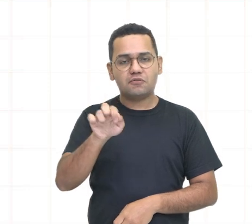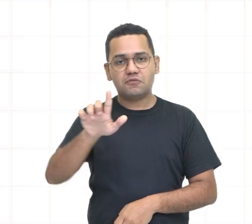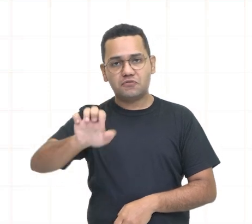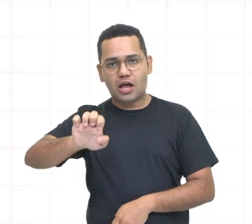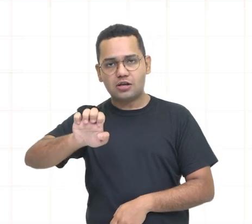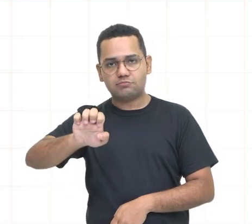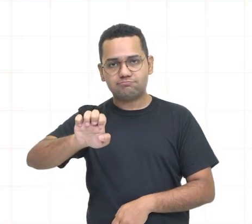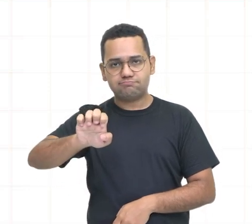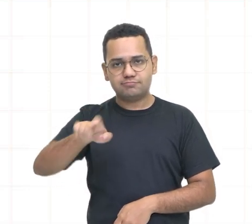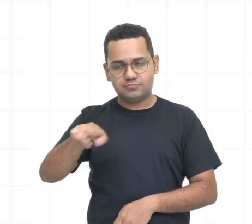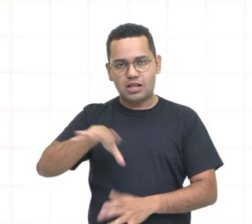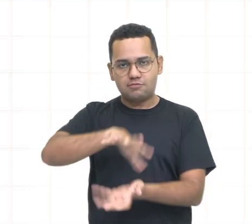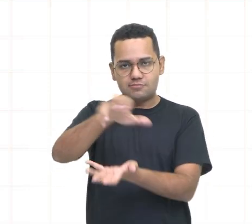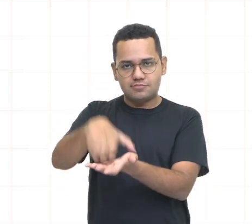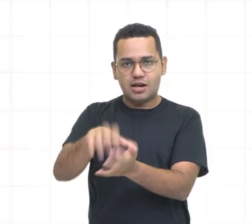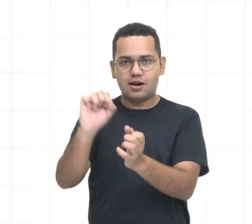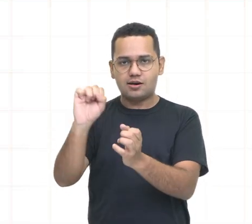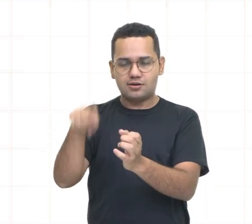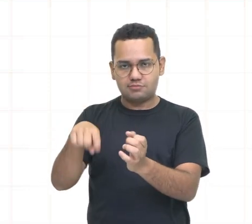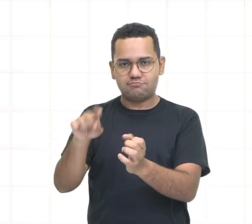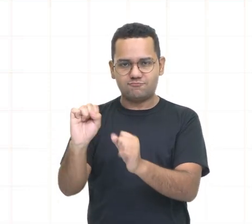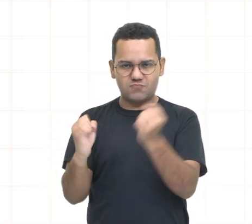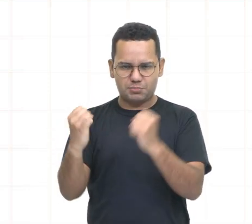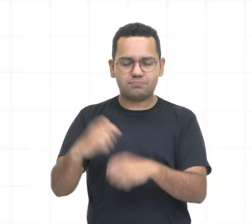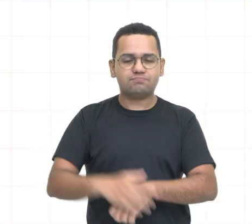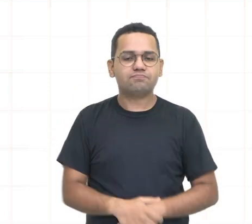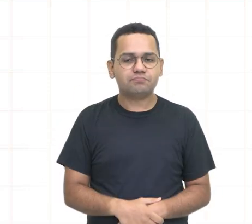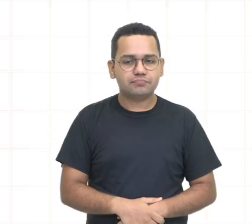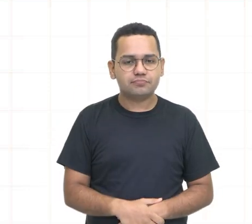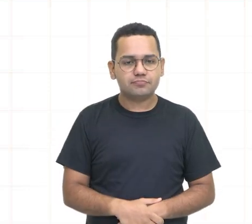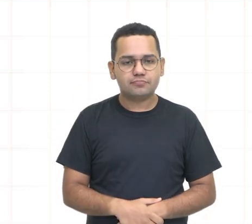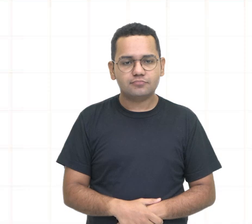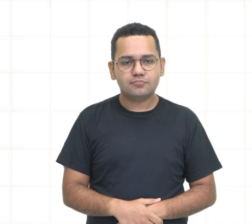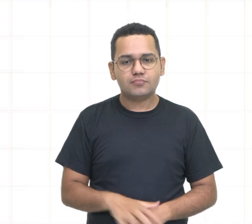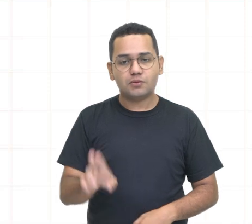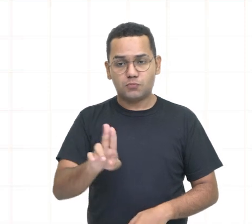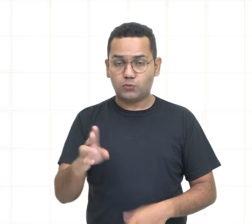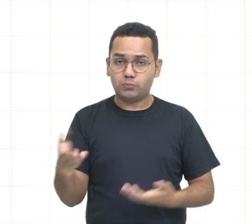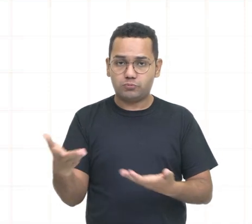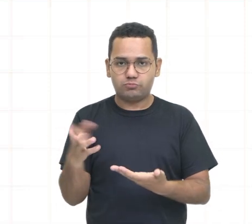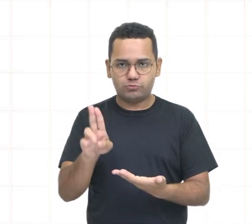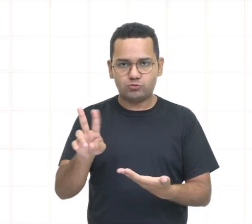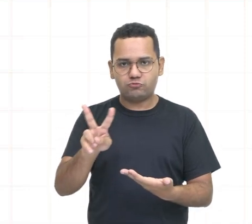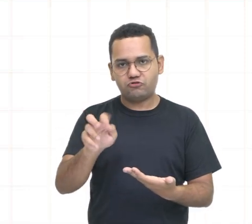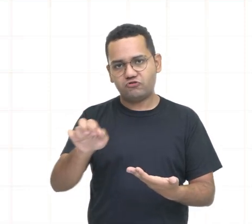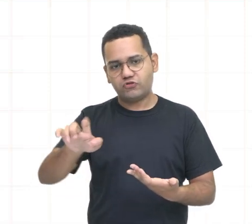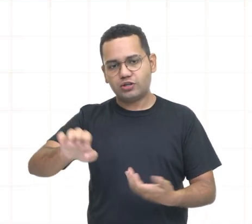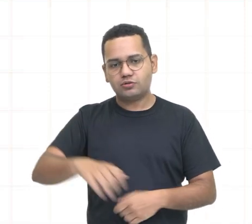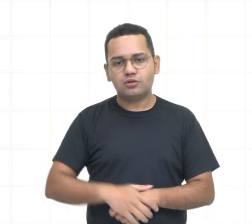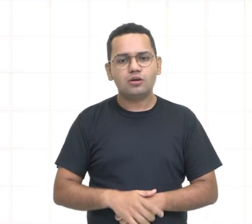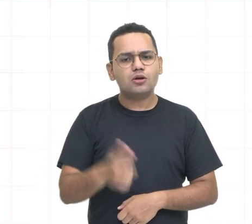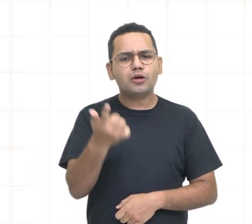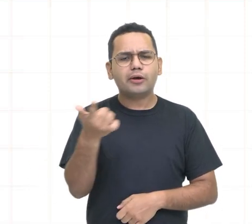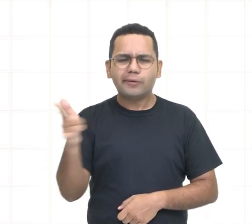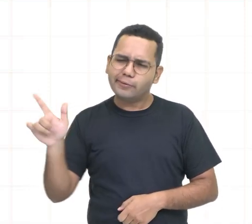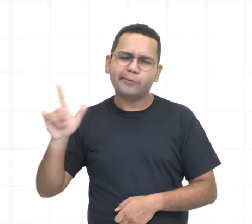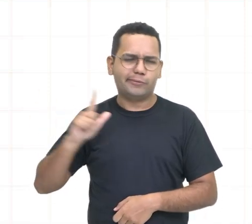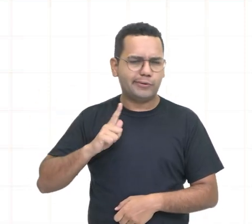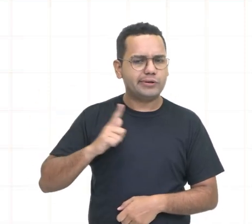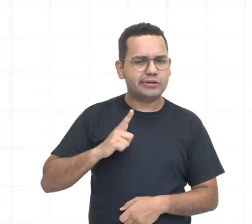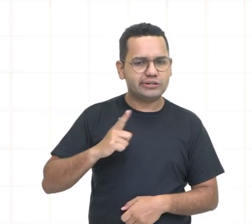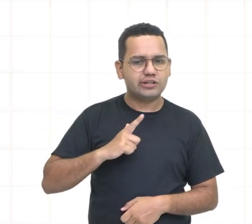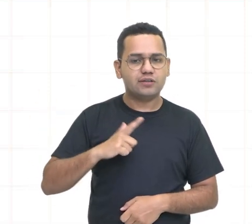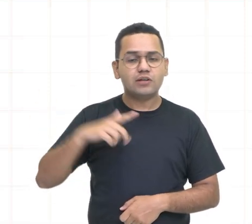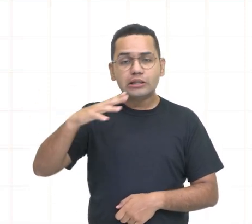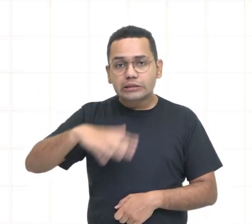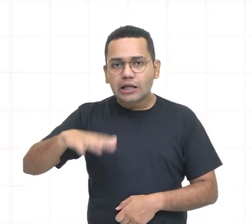da Companhia Vale do Rio Doce, né, hoje, né, chamada de Vale, e empresas do setor de telecomunicações.